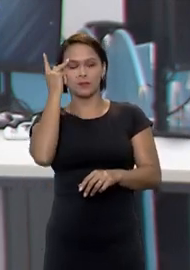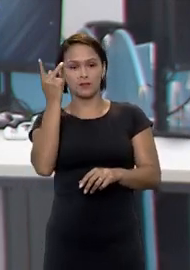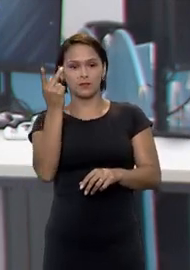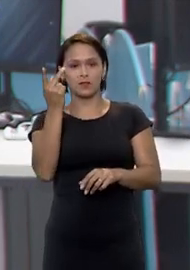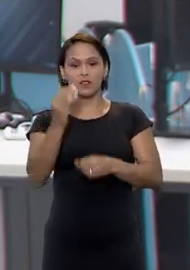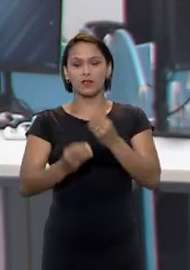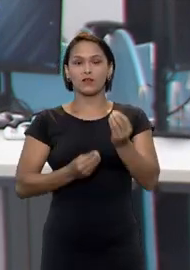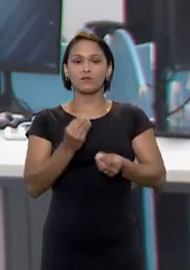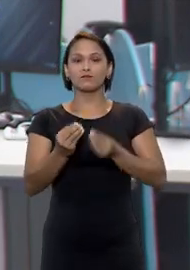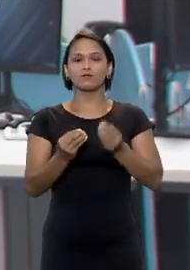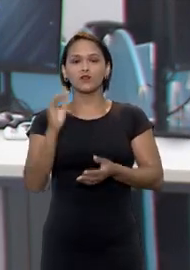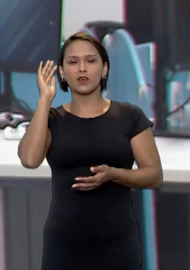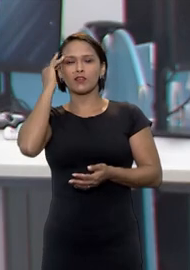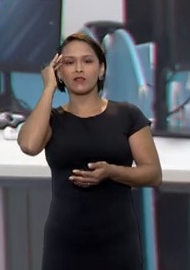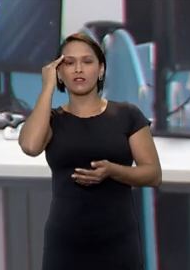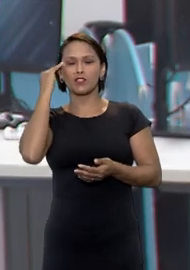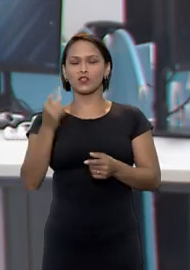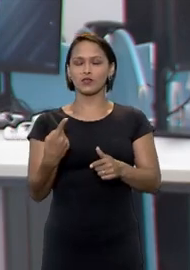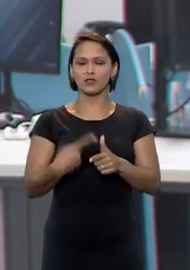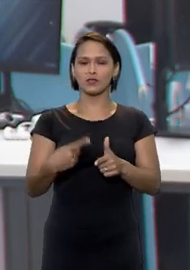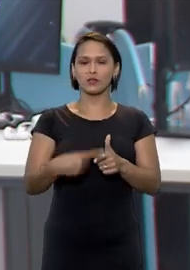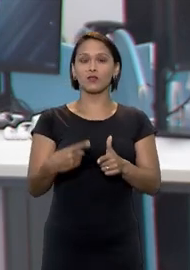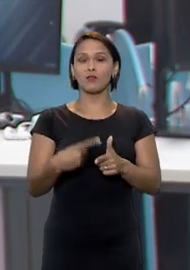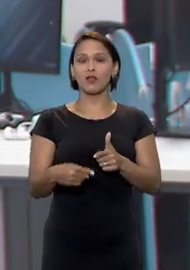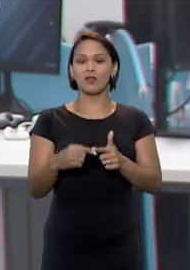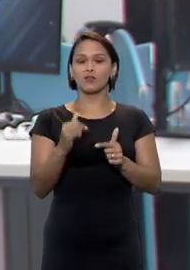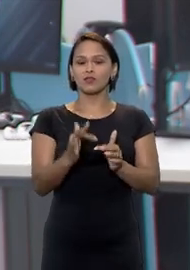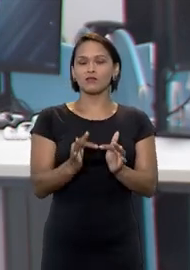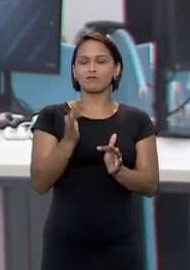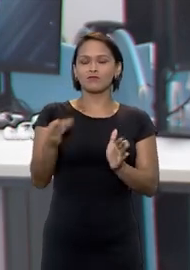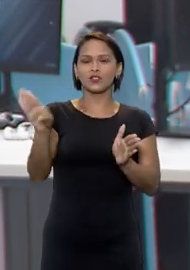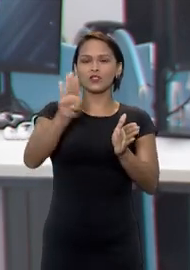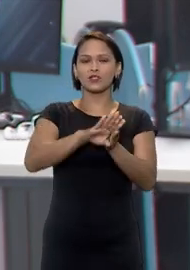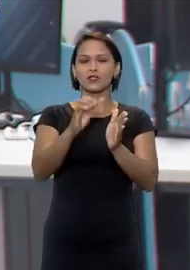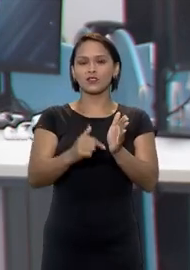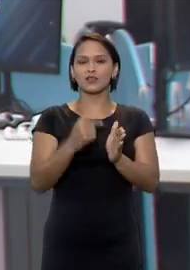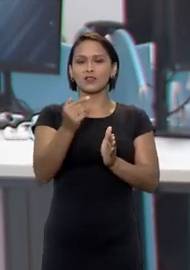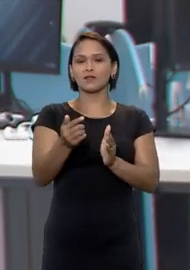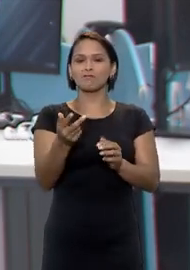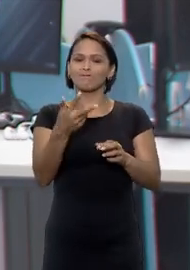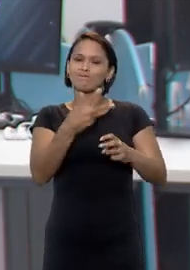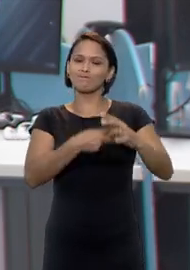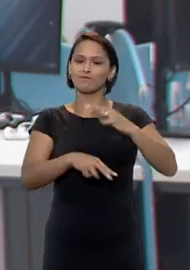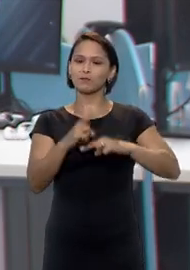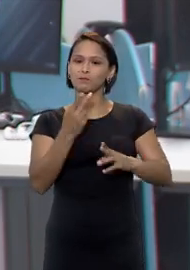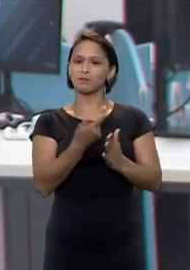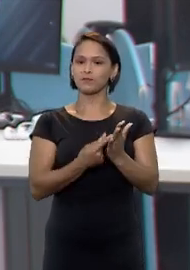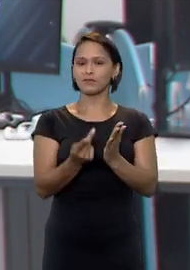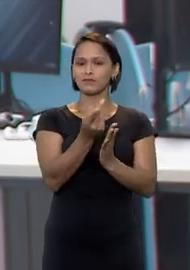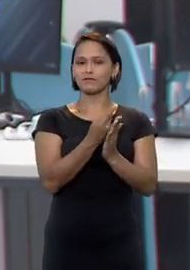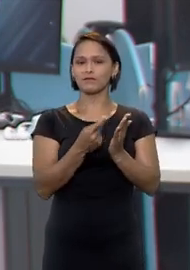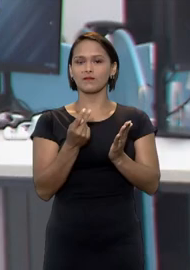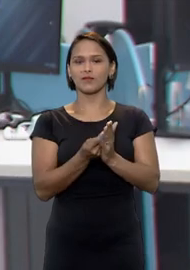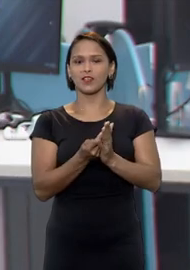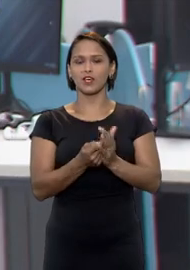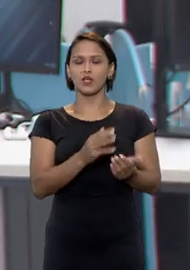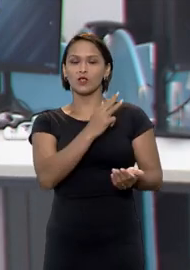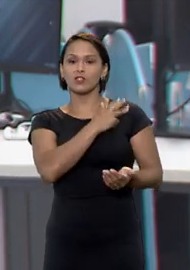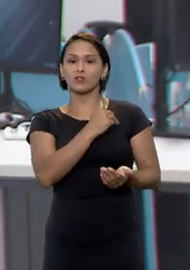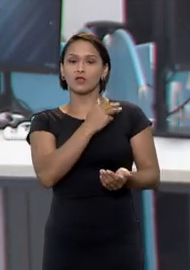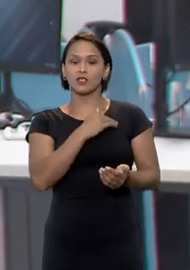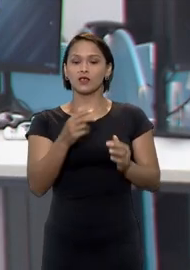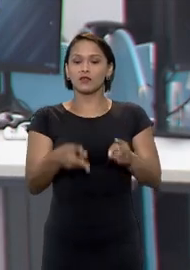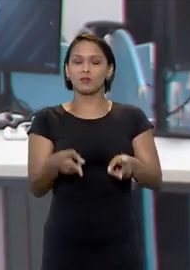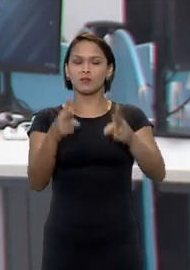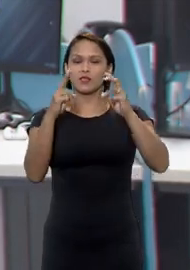paciente. Foi comprovado que os problemas surgiram por conta da cirurgia de amputação, custeada pelo plano, e os ministros, então, consideraram que é